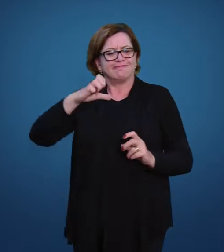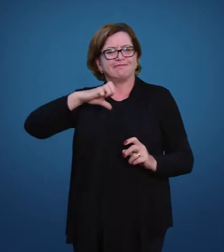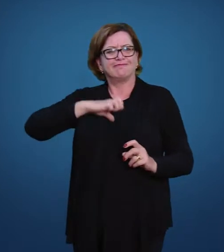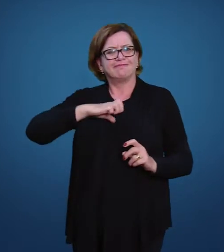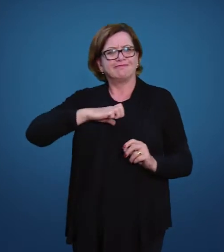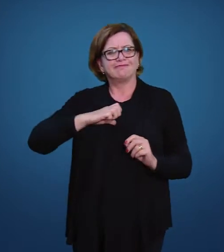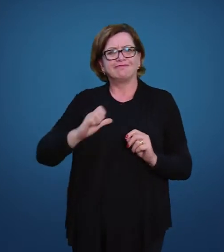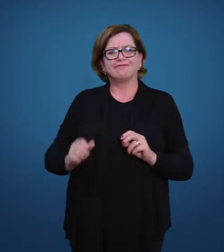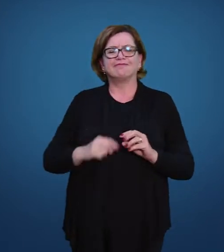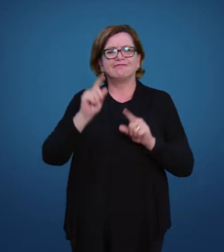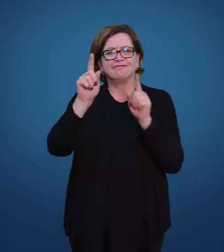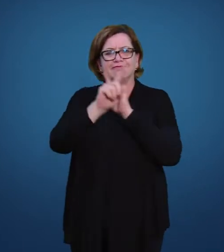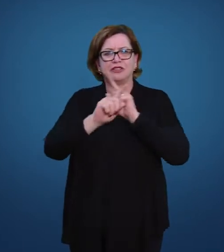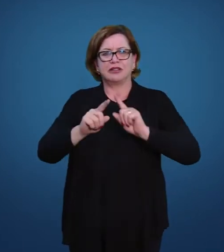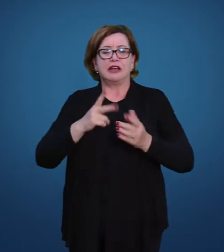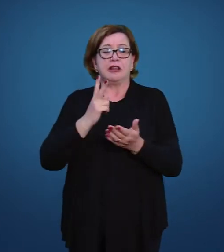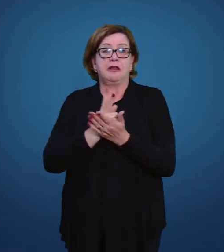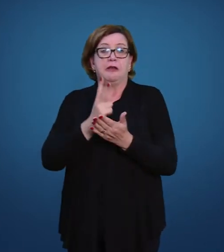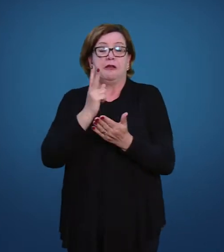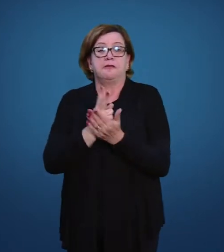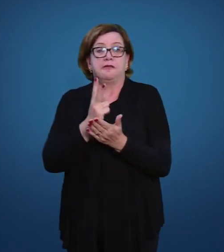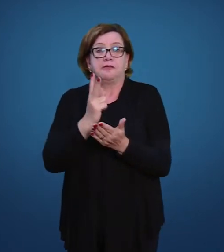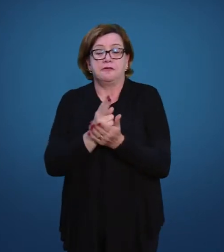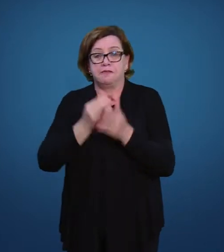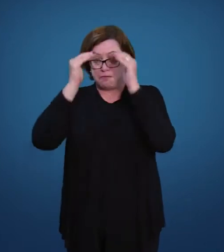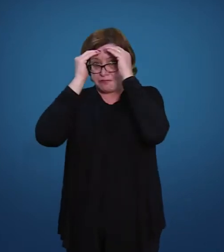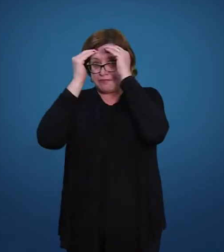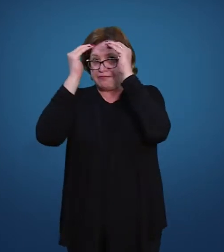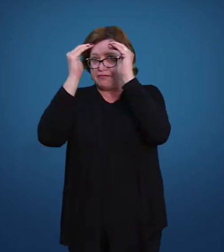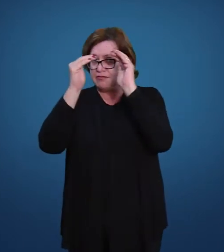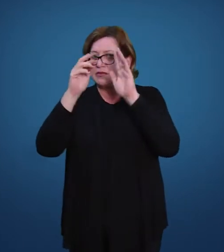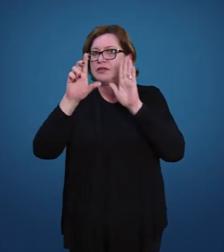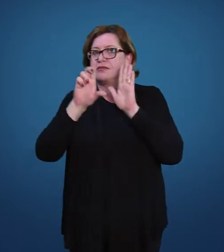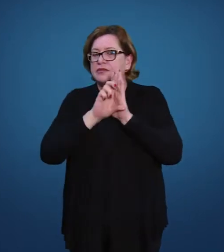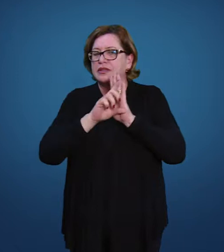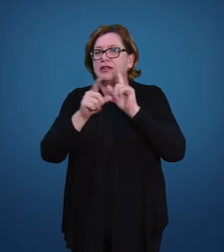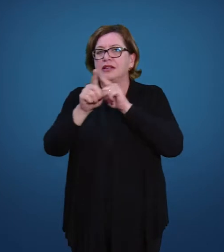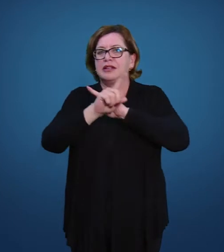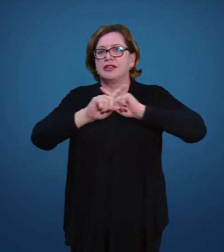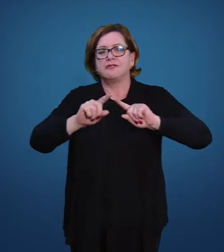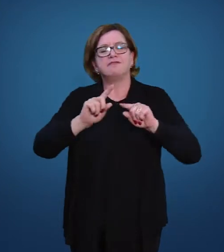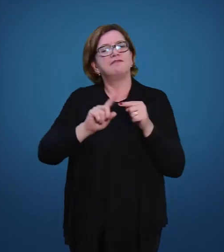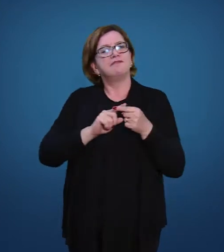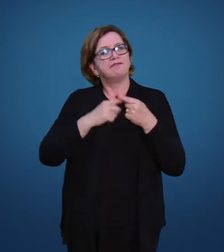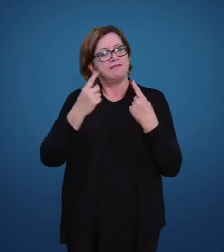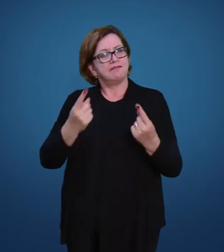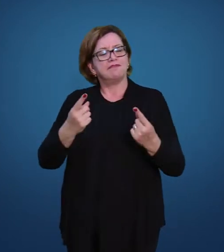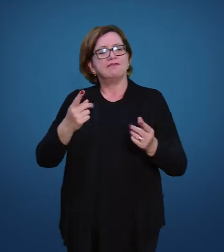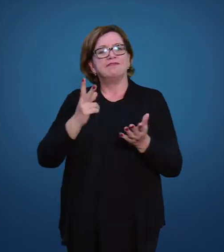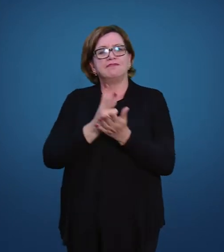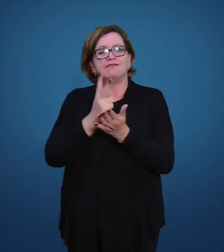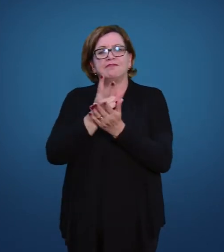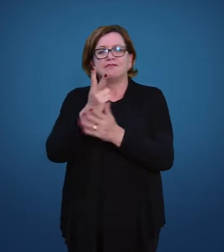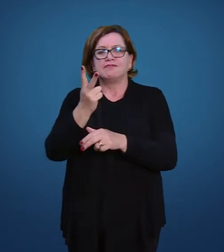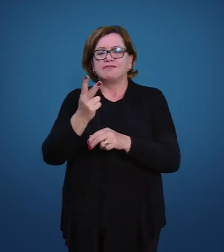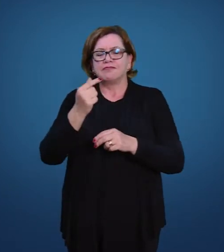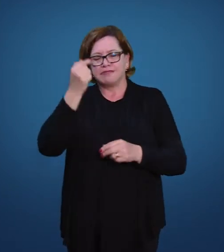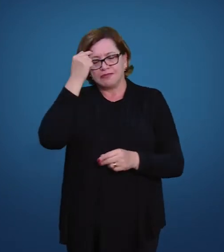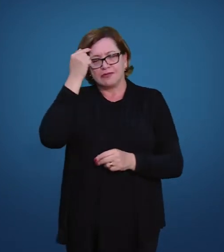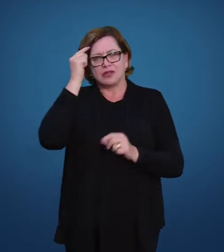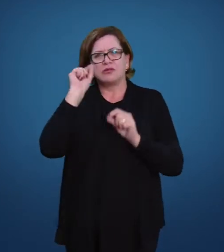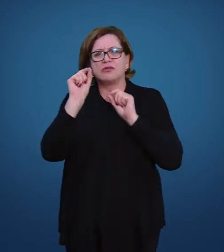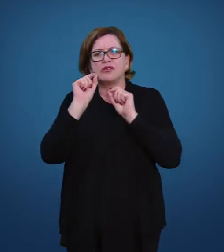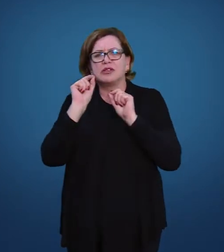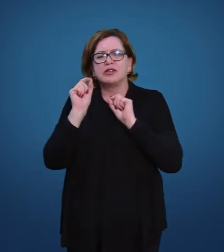não é a postura de estar sempre seguindo os princípios, mas é a postura de estar sempre visando o que é melhor para a